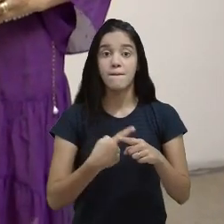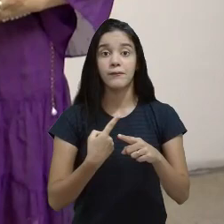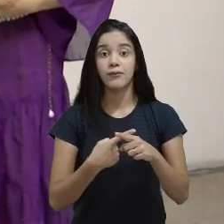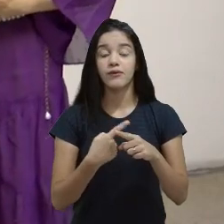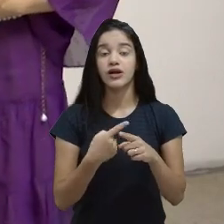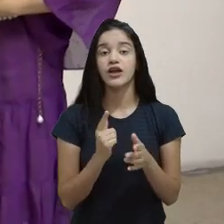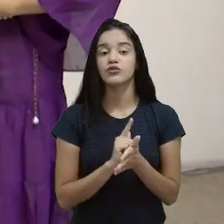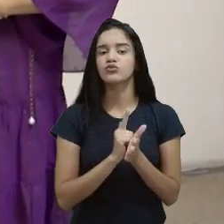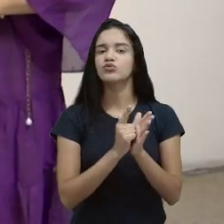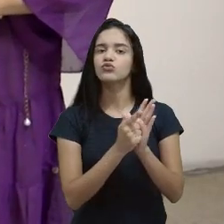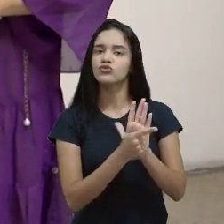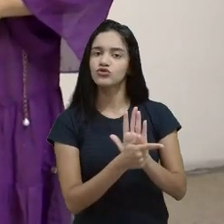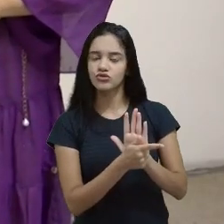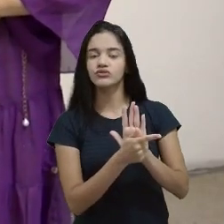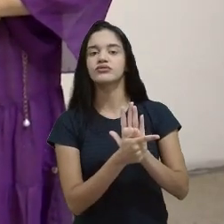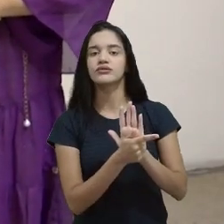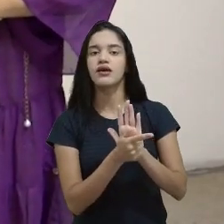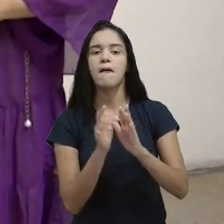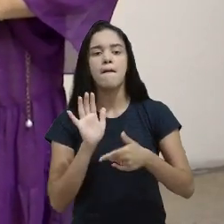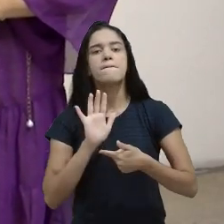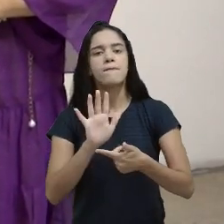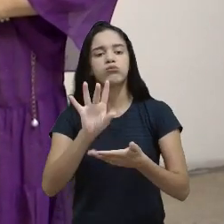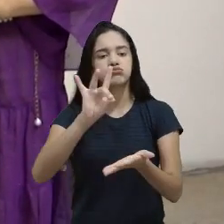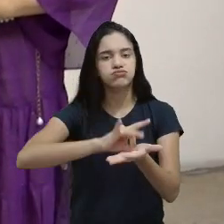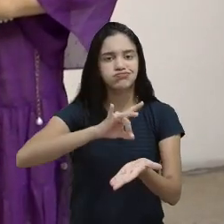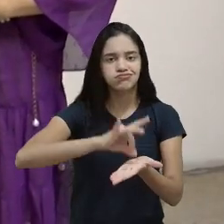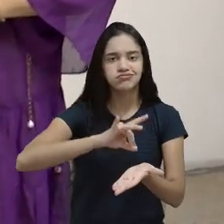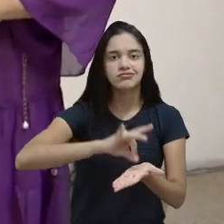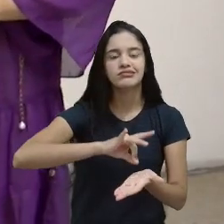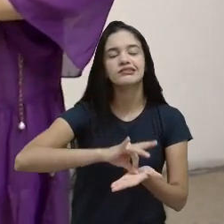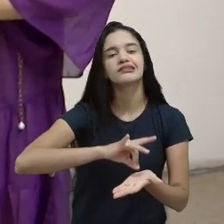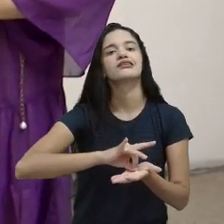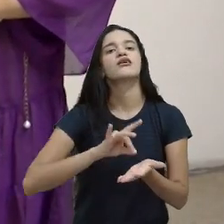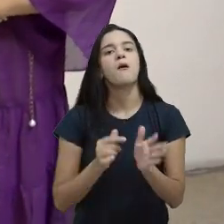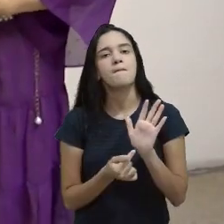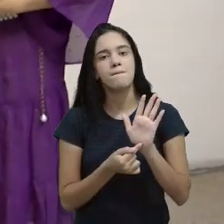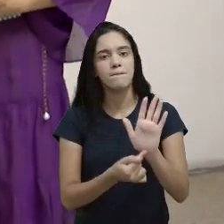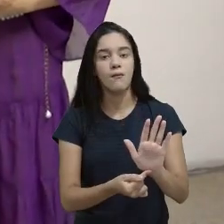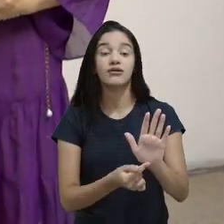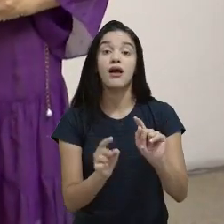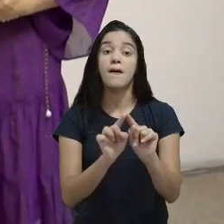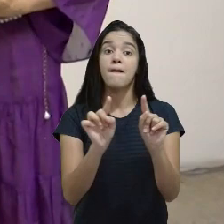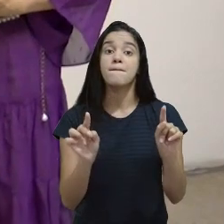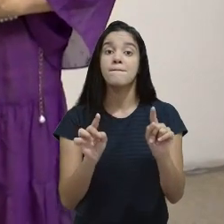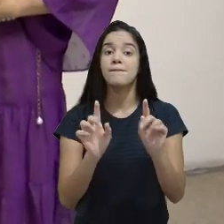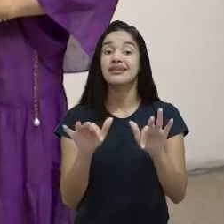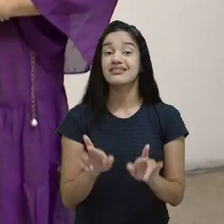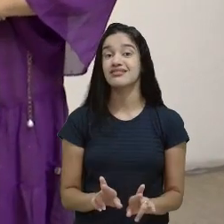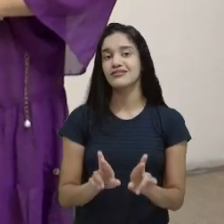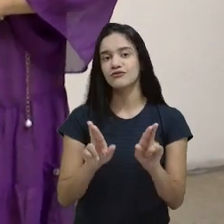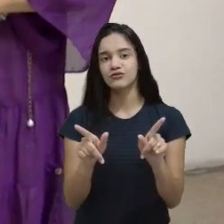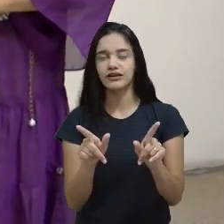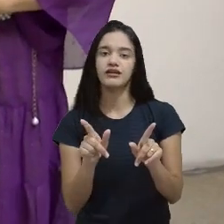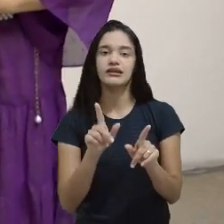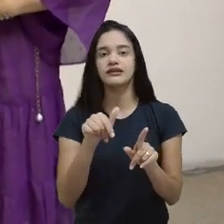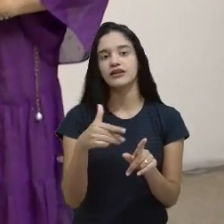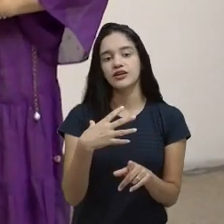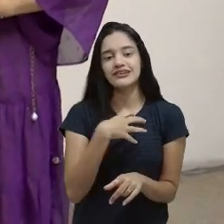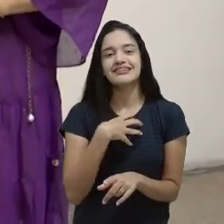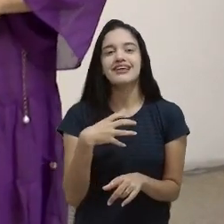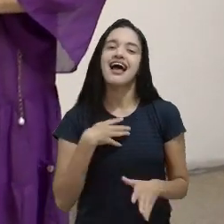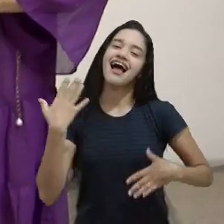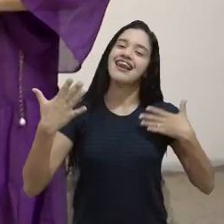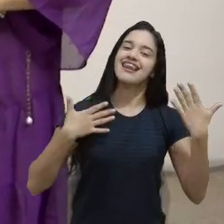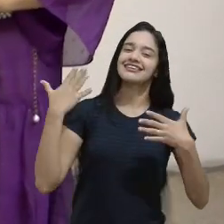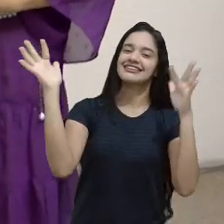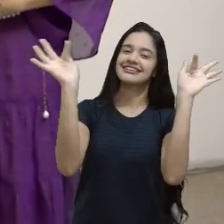que traz a realidade, né? Apresenta a realidade, só que com um tom diferente, um tom de alegria,